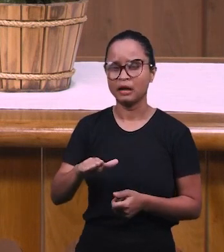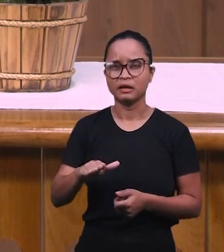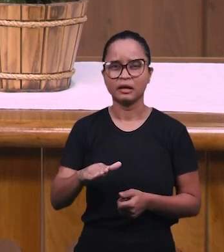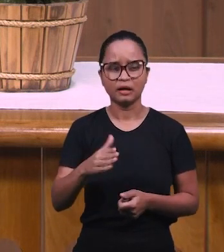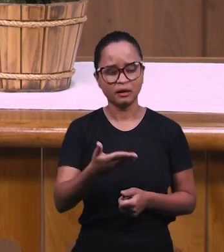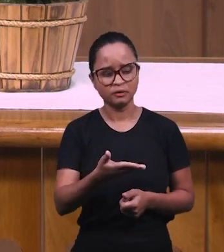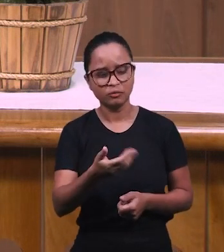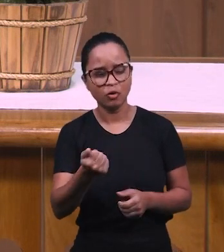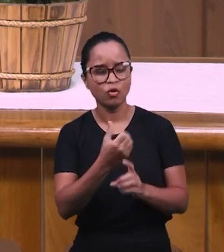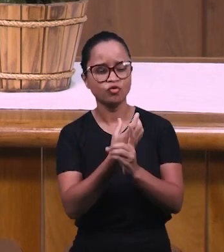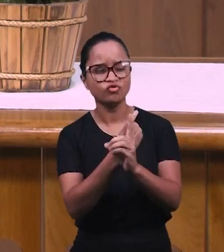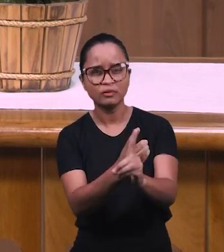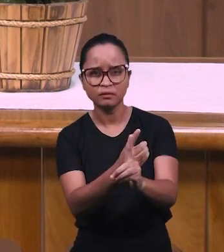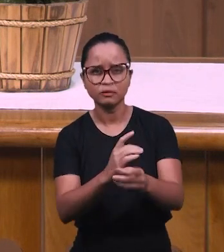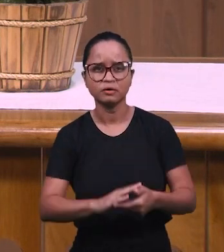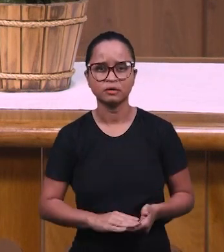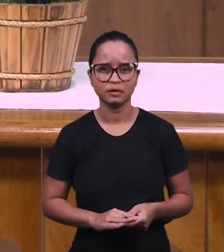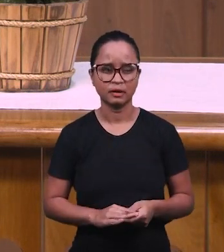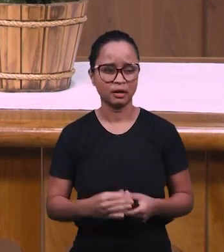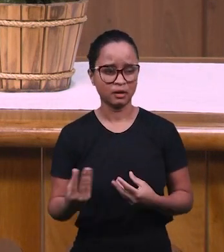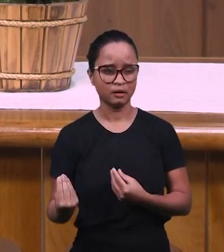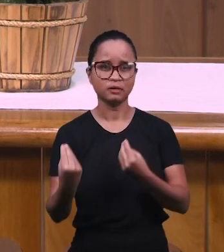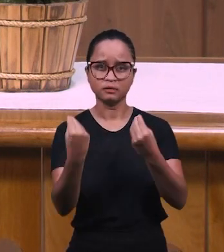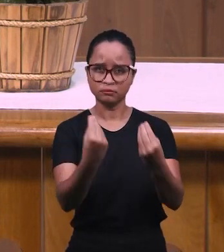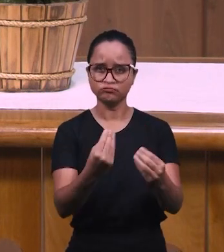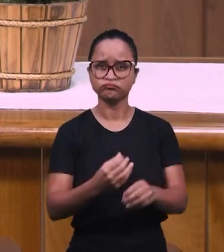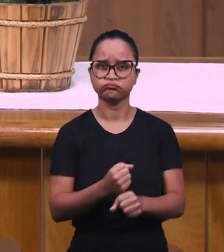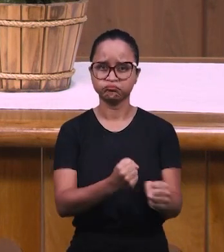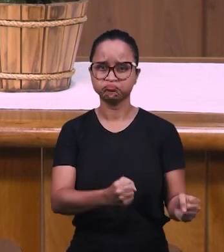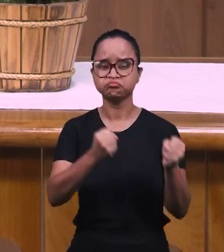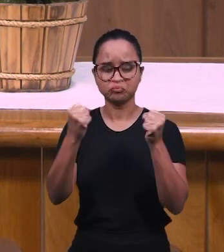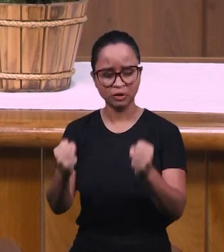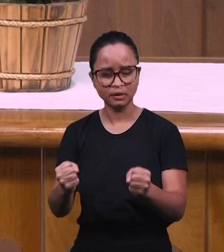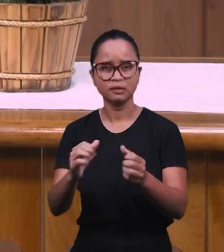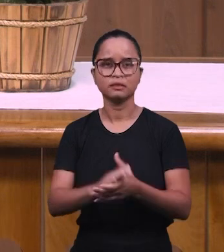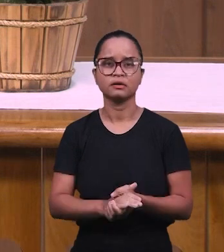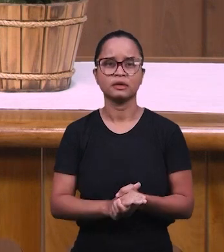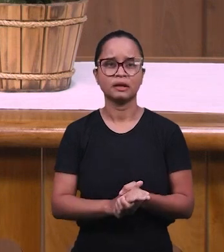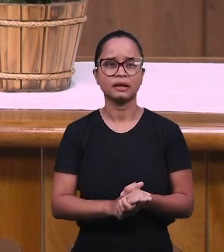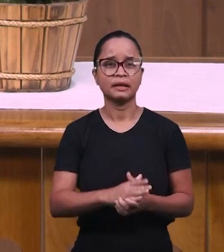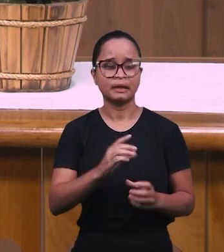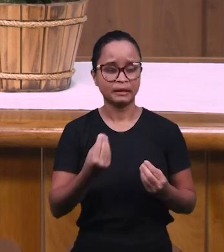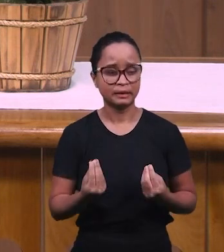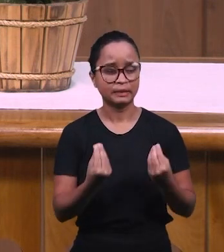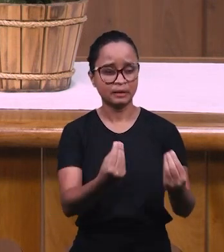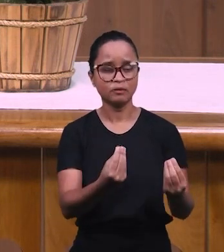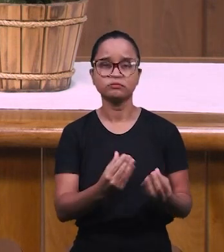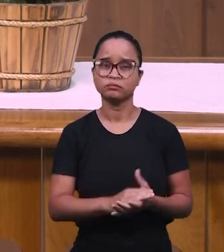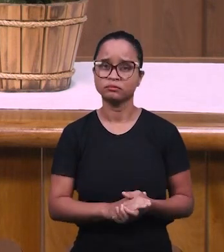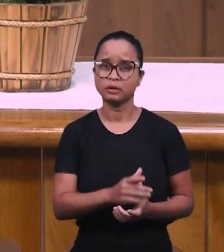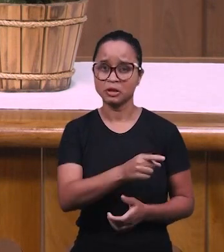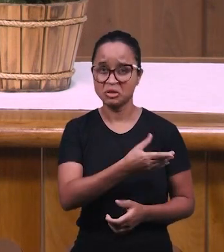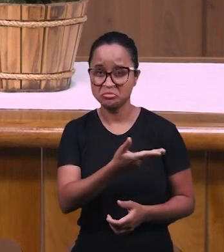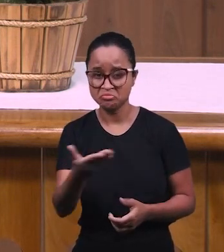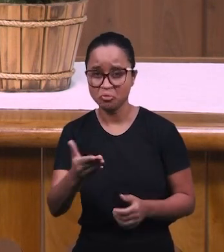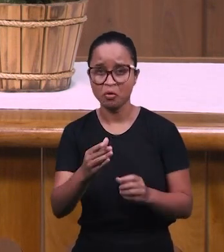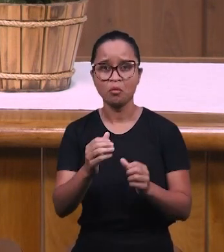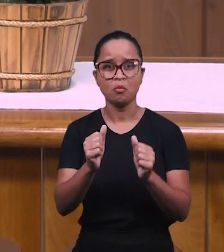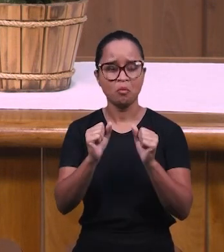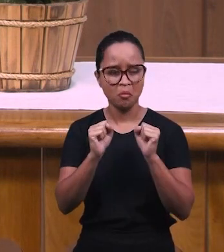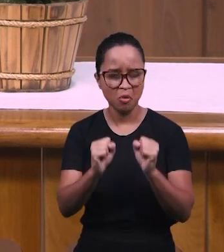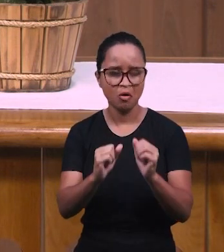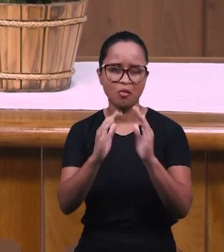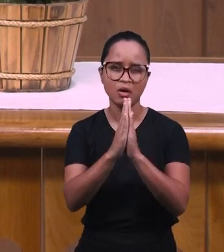chamou os discípulos a si e lhes deu poder, lhes deu virtudes para que eles